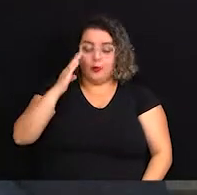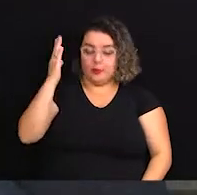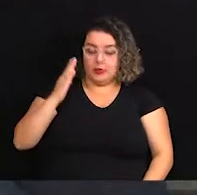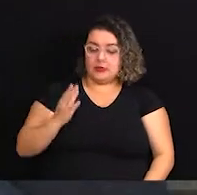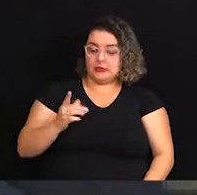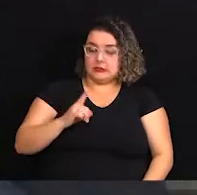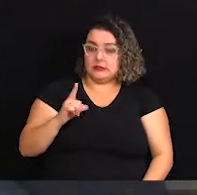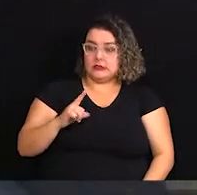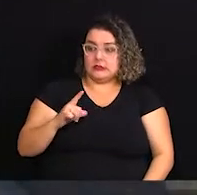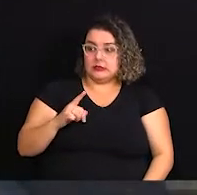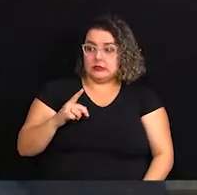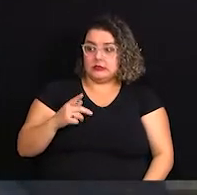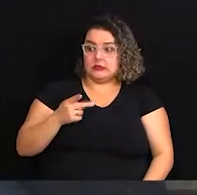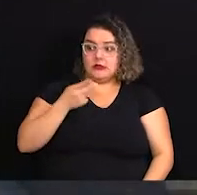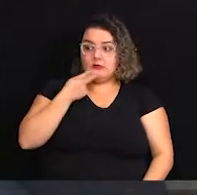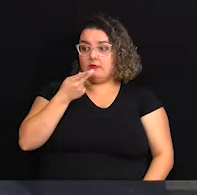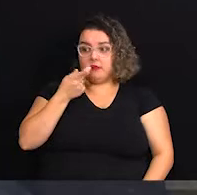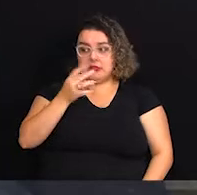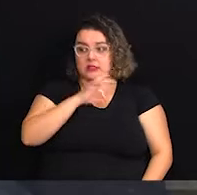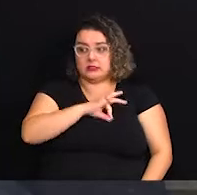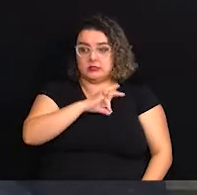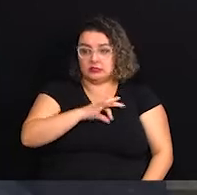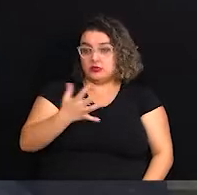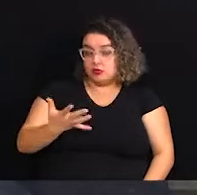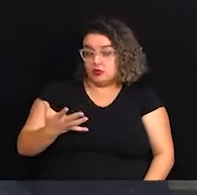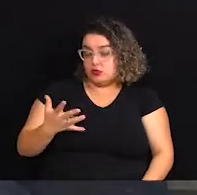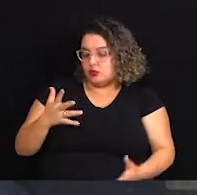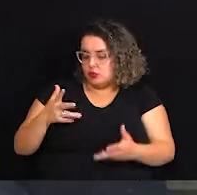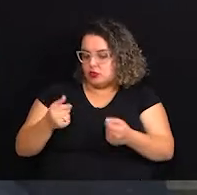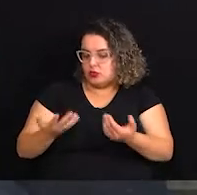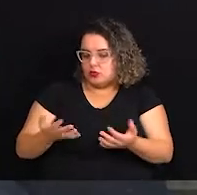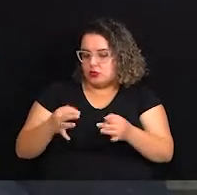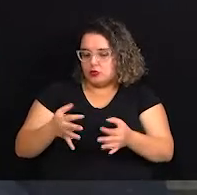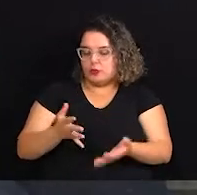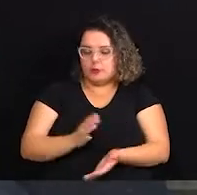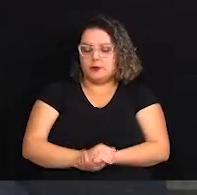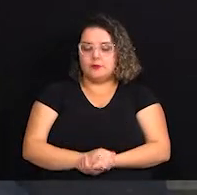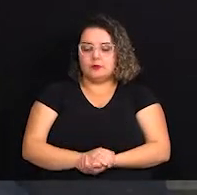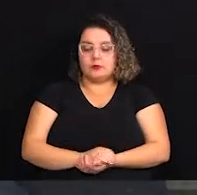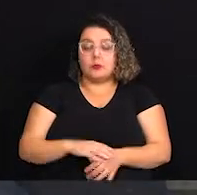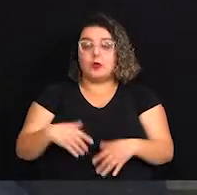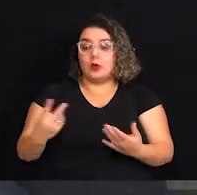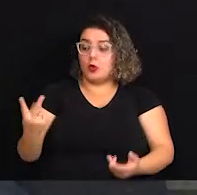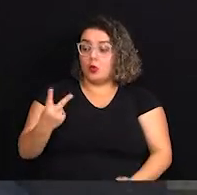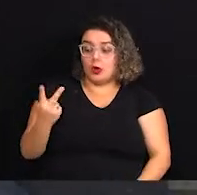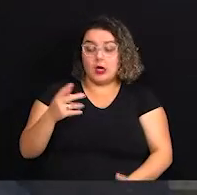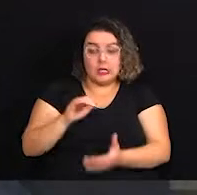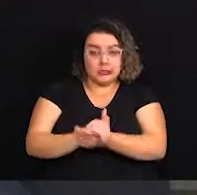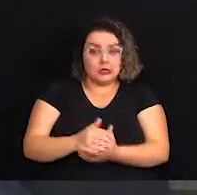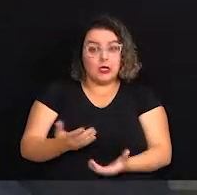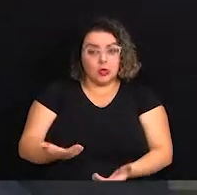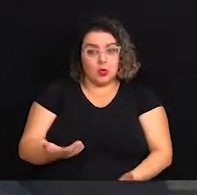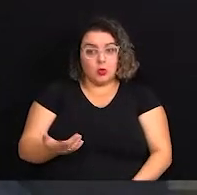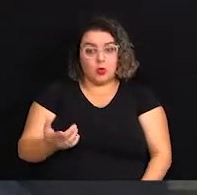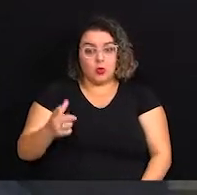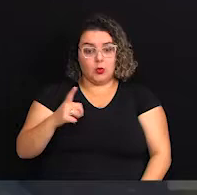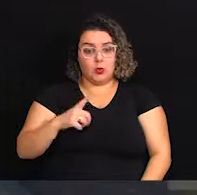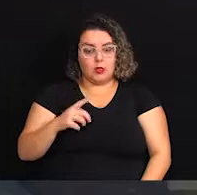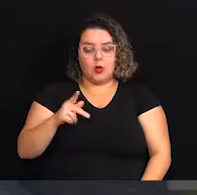muito essa cultura, né, de não falar do salário, essa coisa toda. Mas, enquanto casal, a gente tem um assunto relacionado